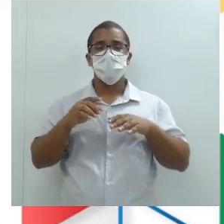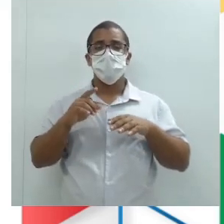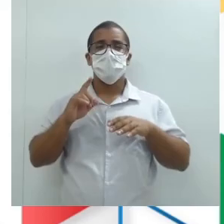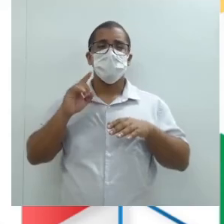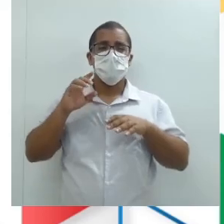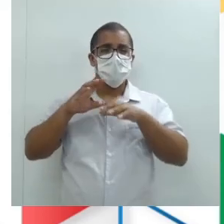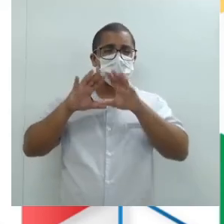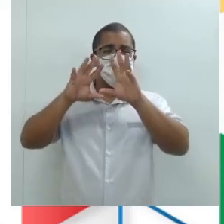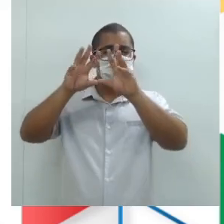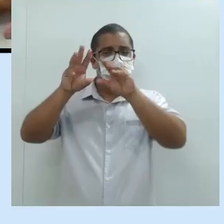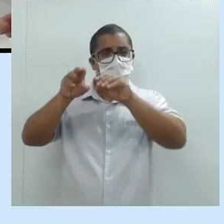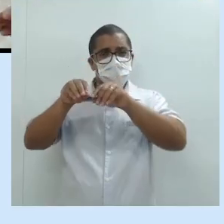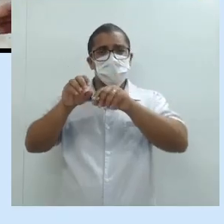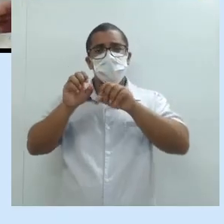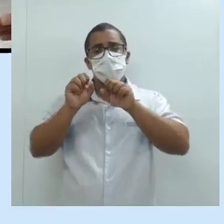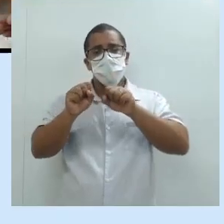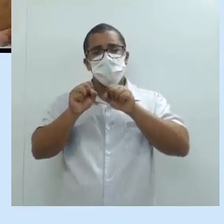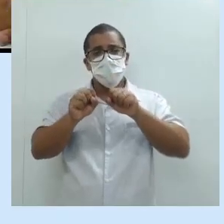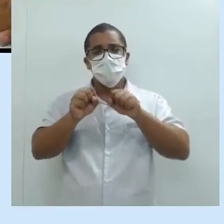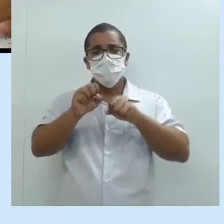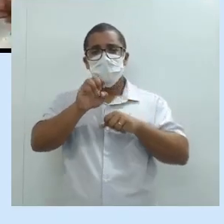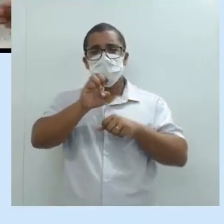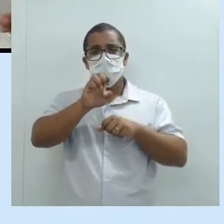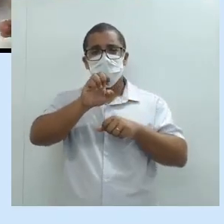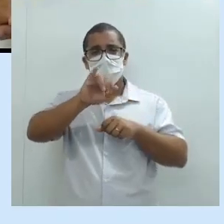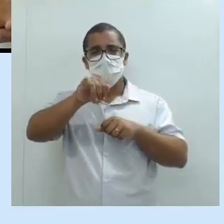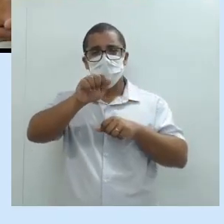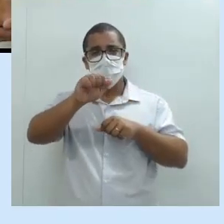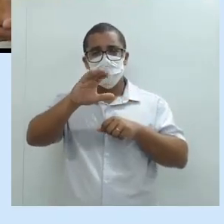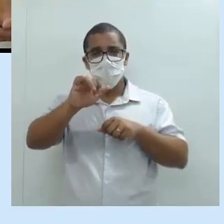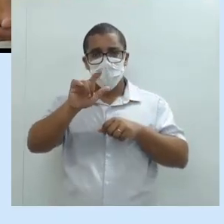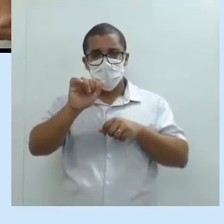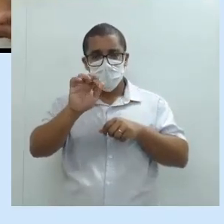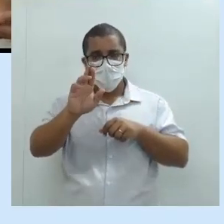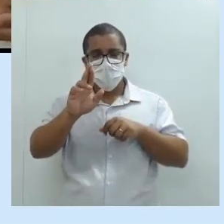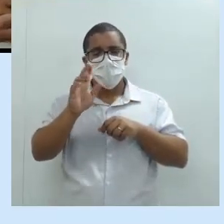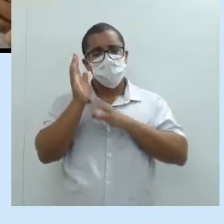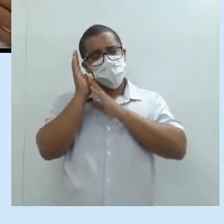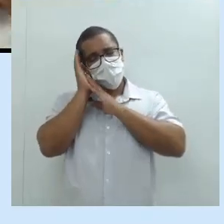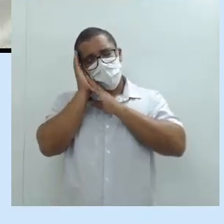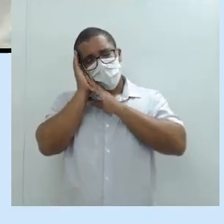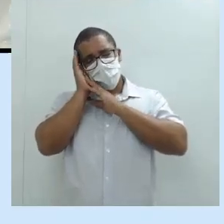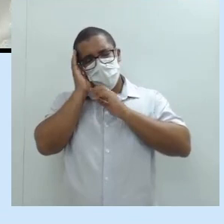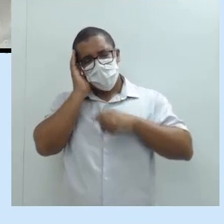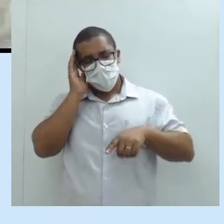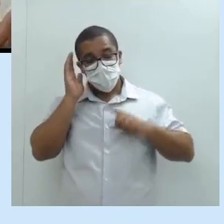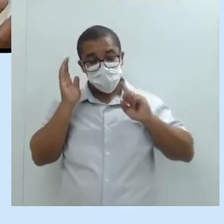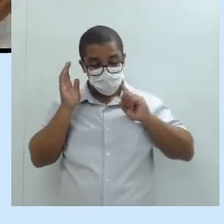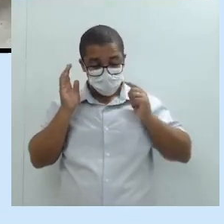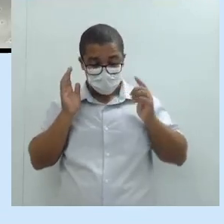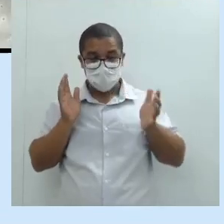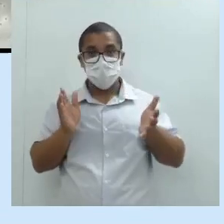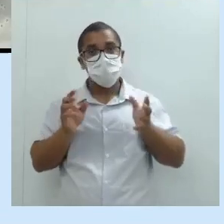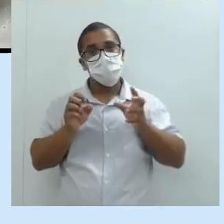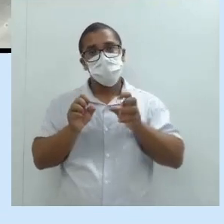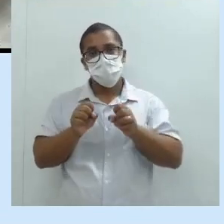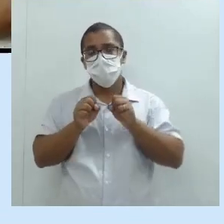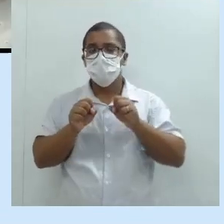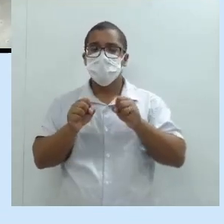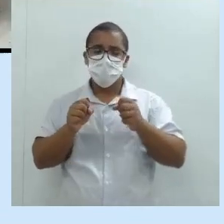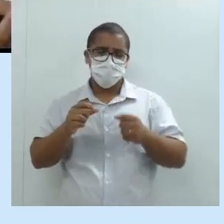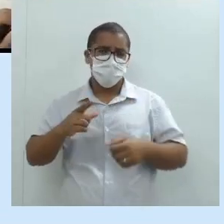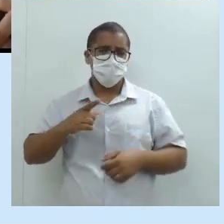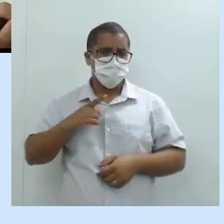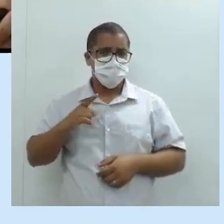seja, a ejaculação involuntária durante o sono. Você pode estar dormindo e pode ter